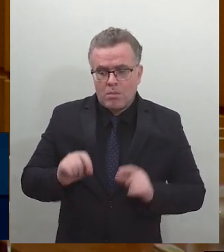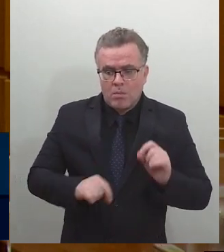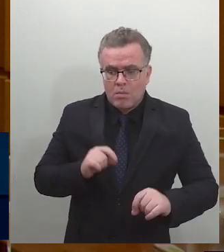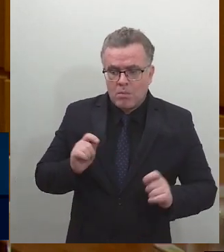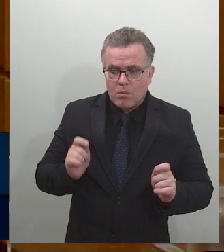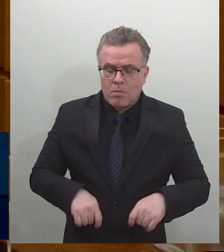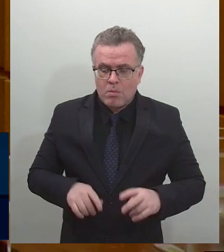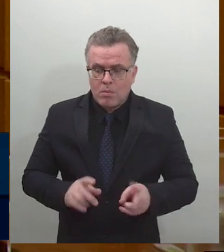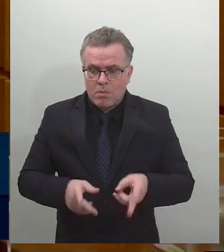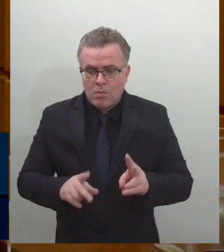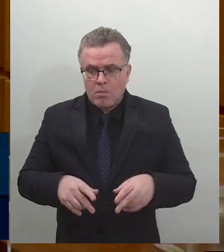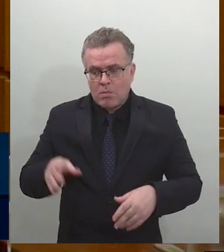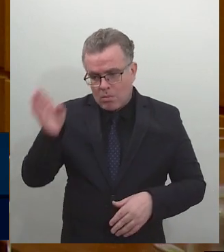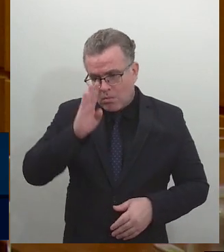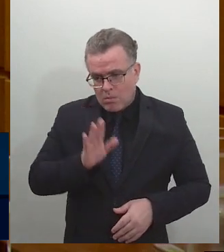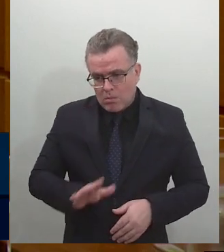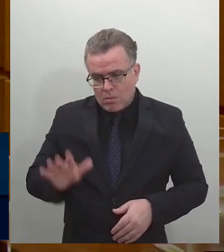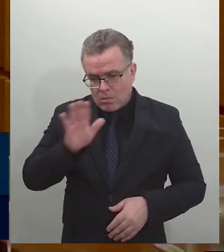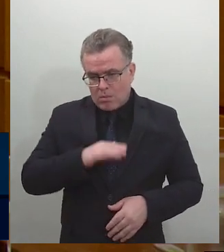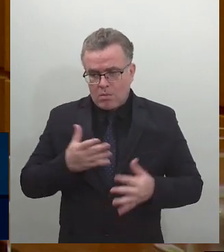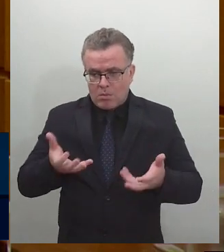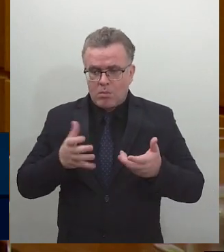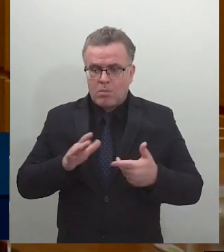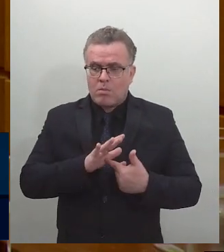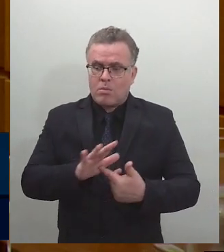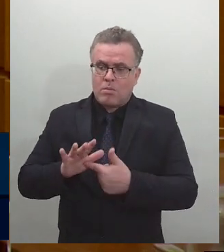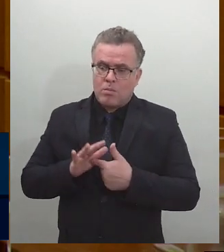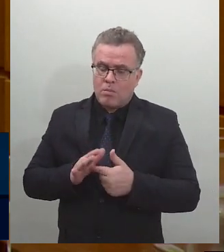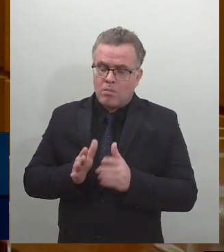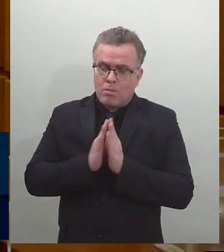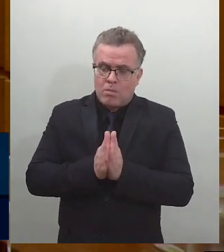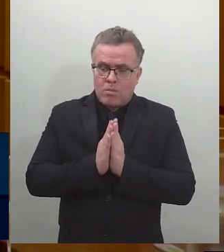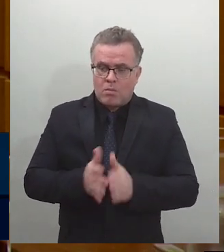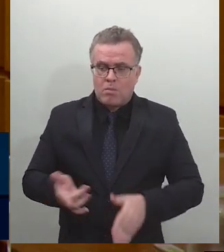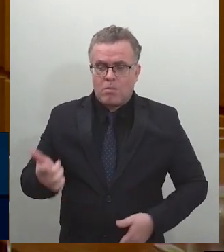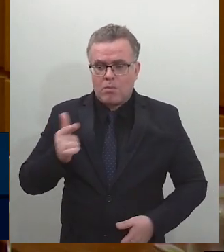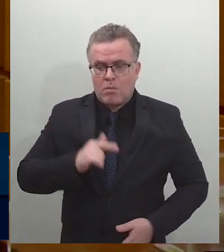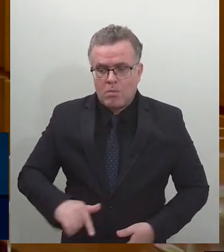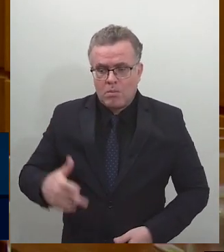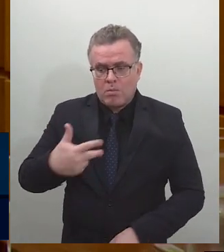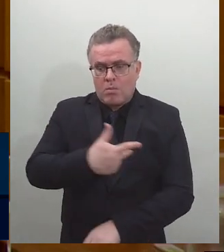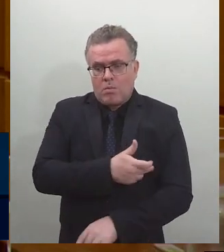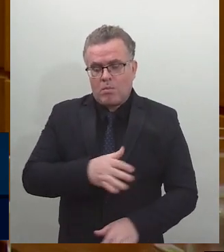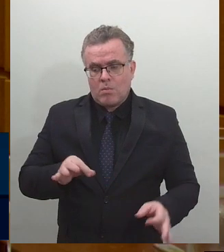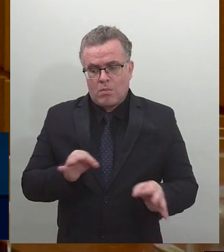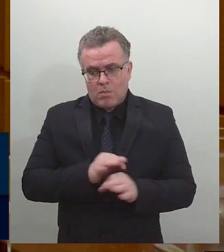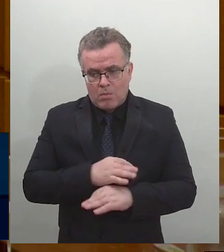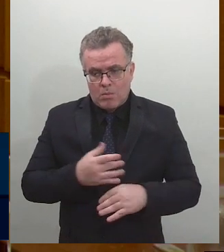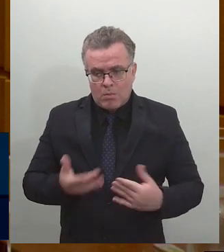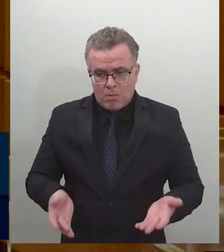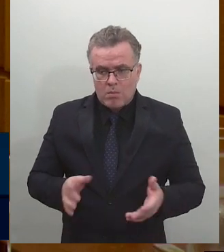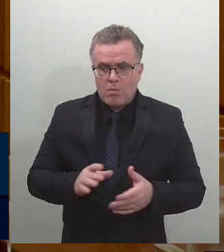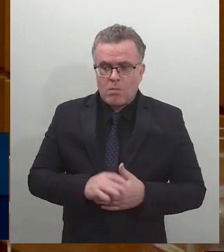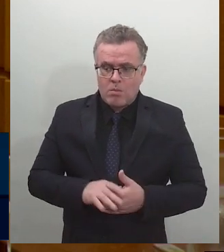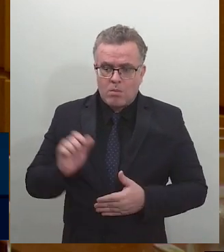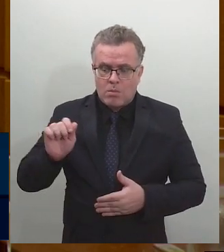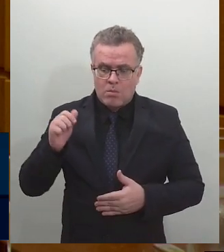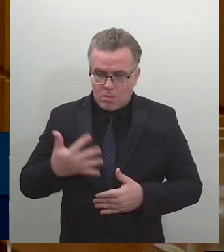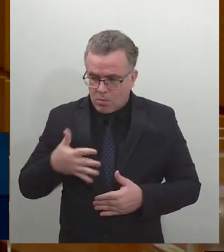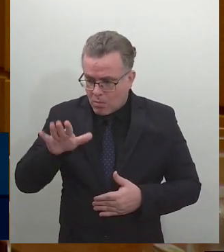aqui fazer um apelo mais uma vez pela vacinação, deputada Linda Brasil, que a gente continue com essa cobertura vacinal da Covid,